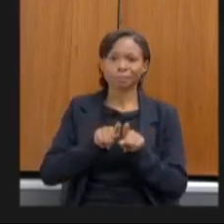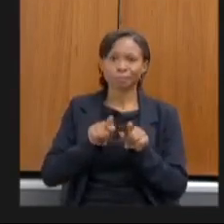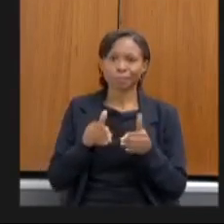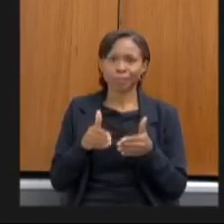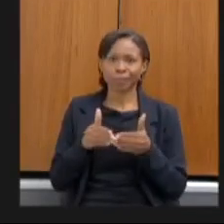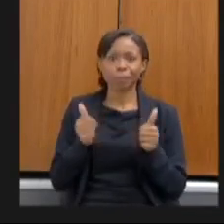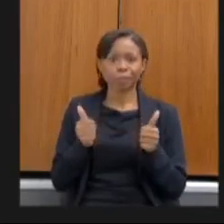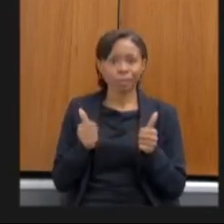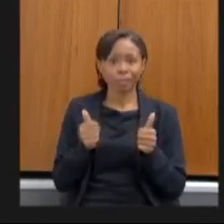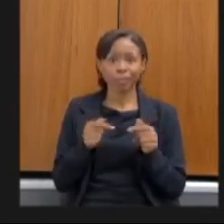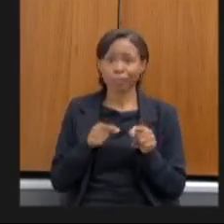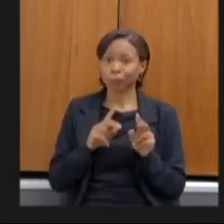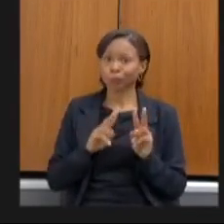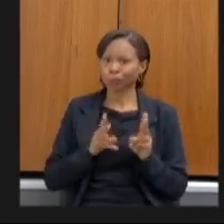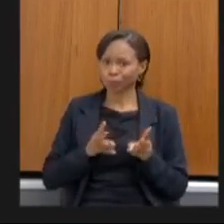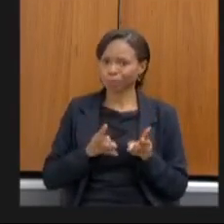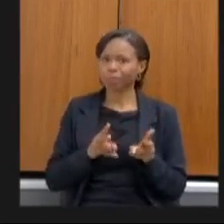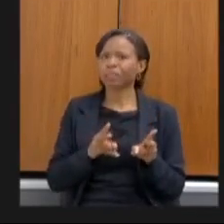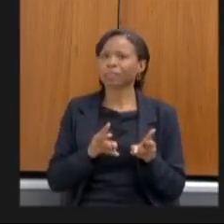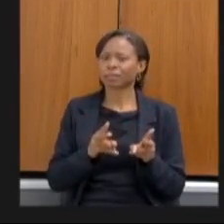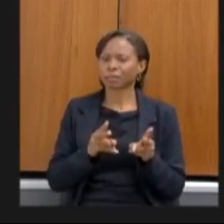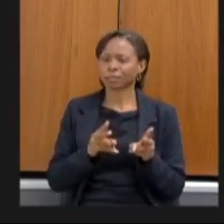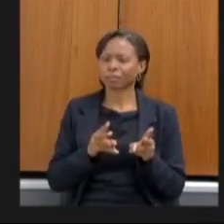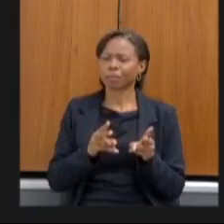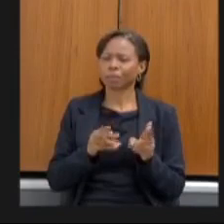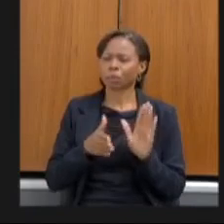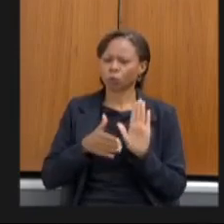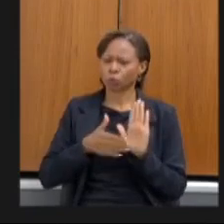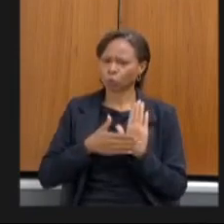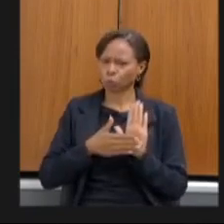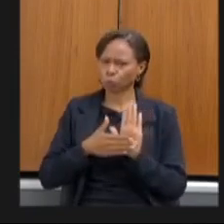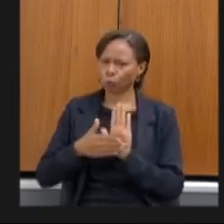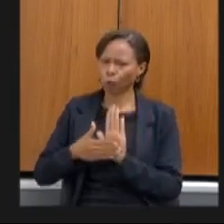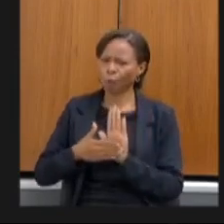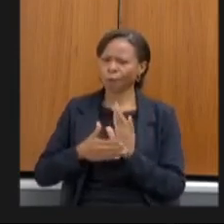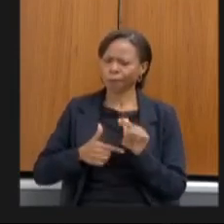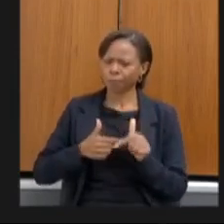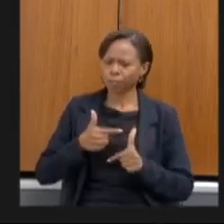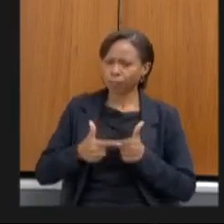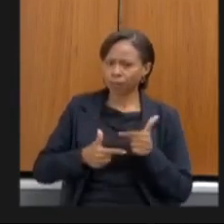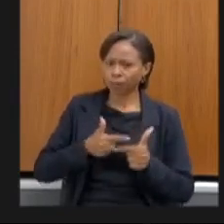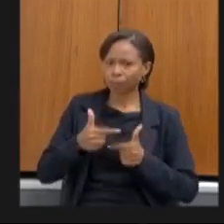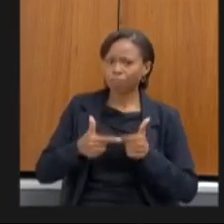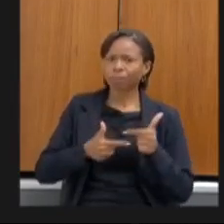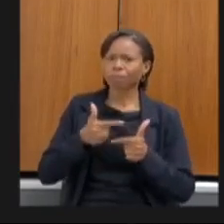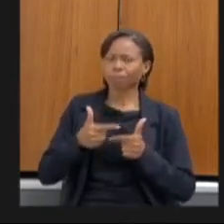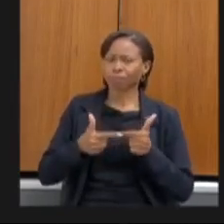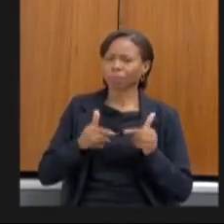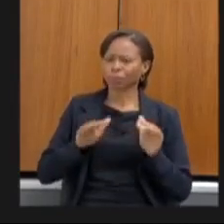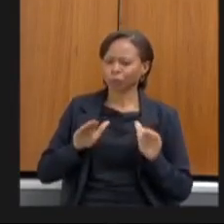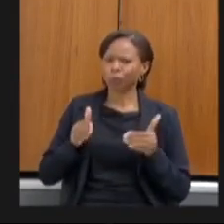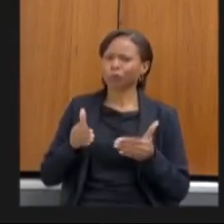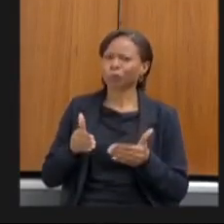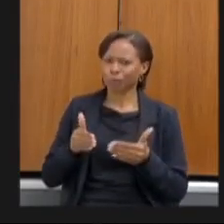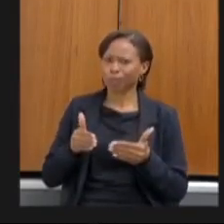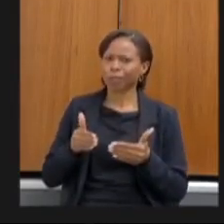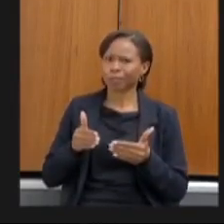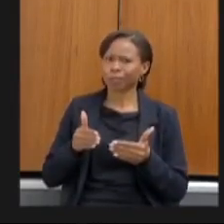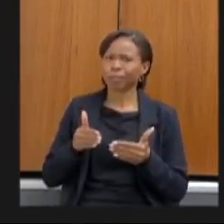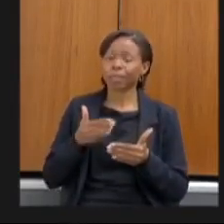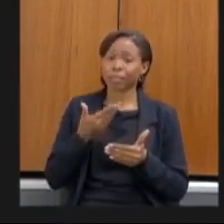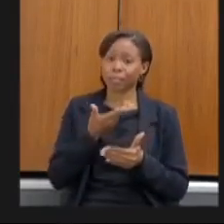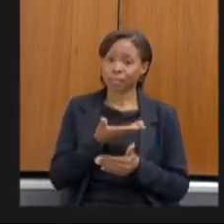estado que continua com essas propostas ações trabalho a verdade quando você clicar de